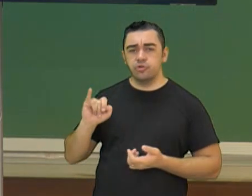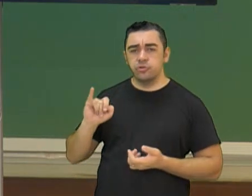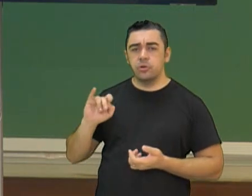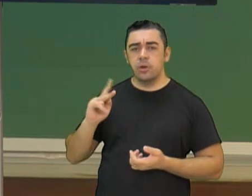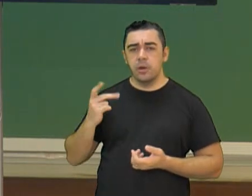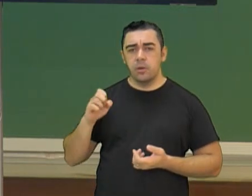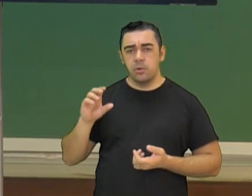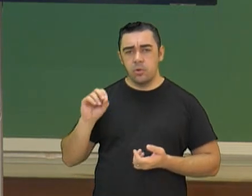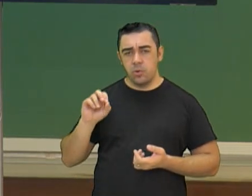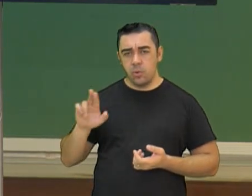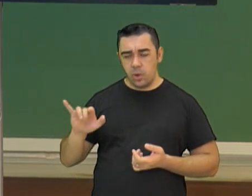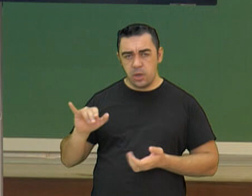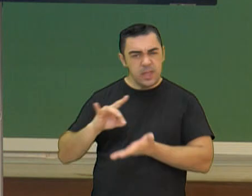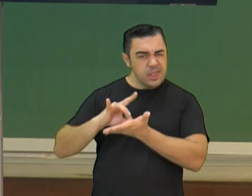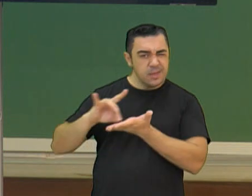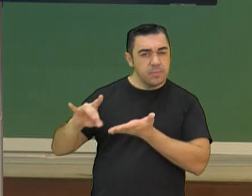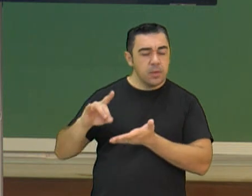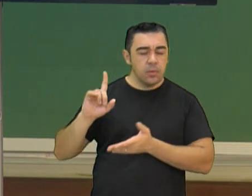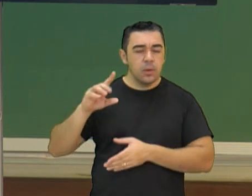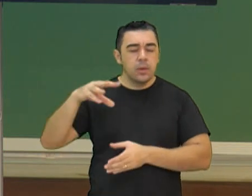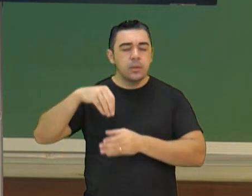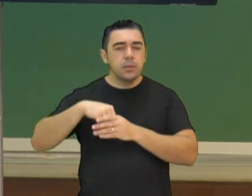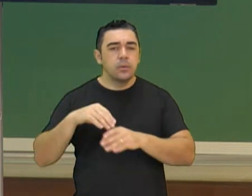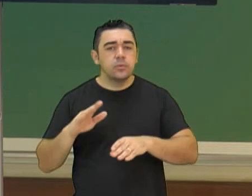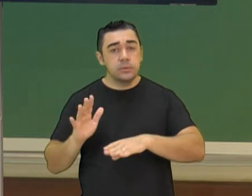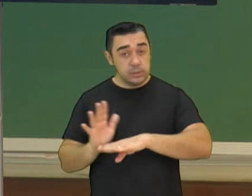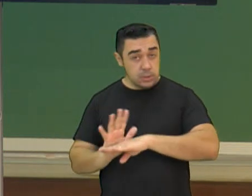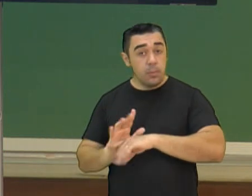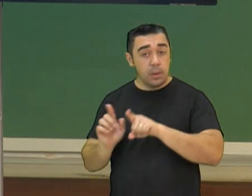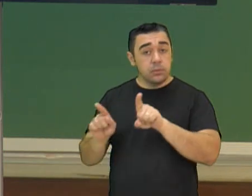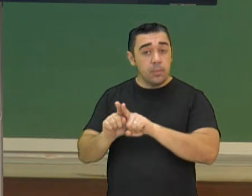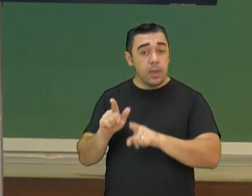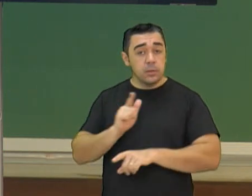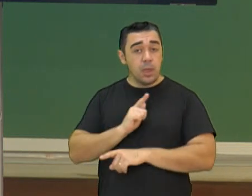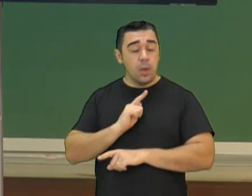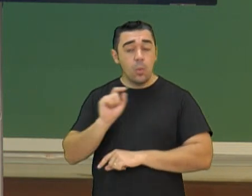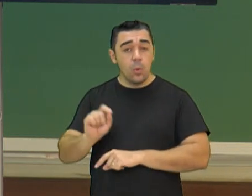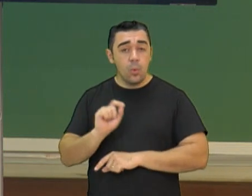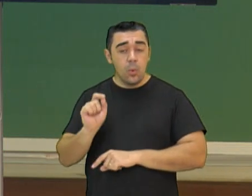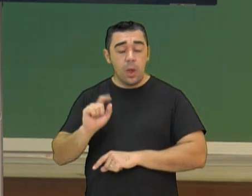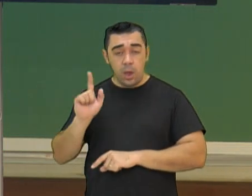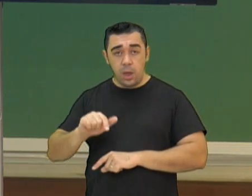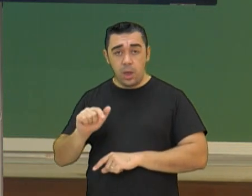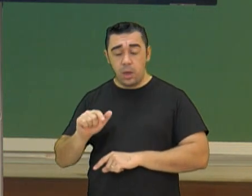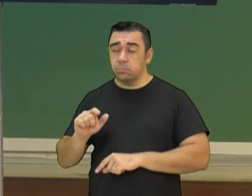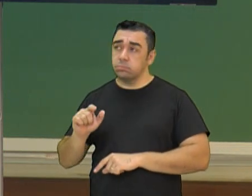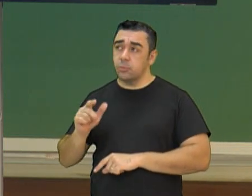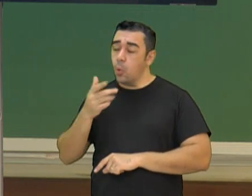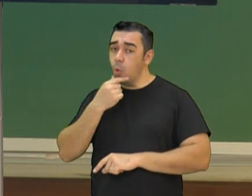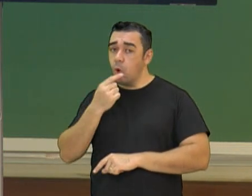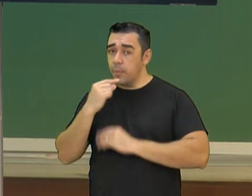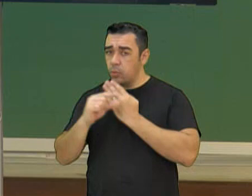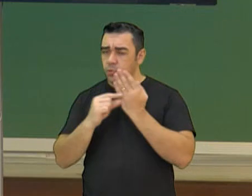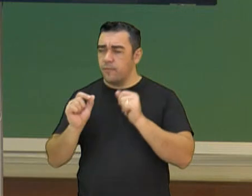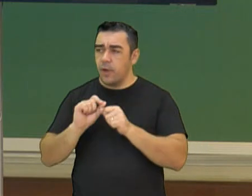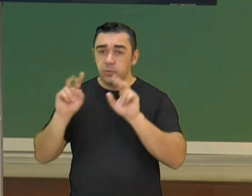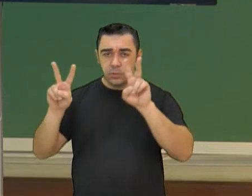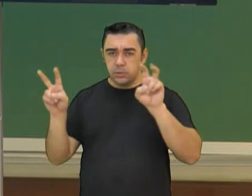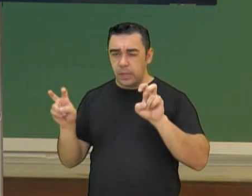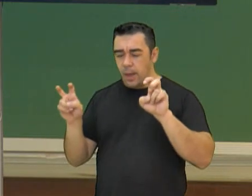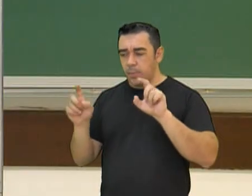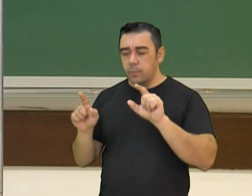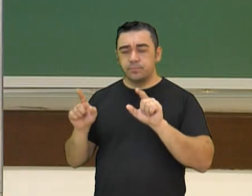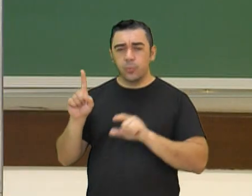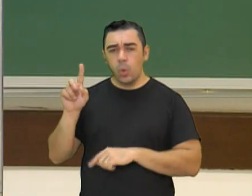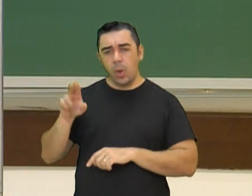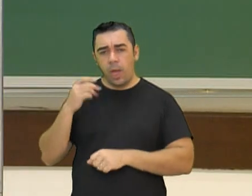possibilidade, né, que também se manifesta no cinema, quando... a pessoa que elabora lá o roteiro do filme, né, o diretor